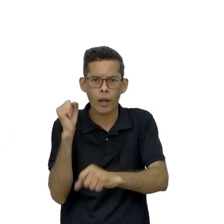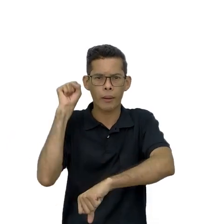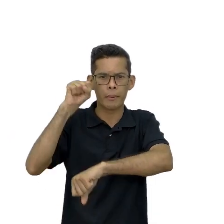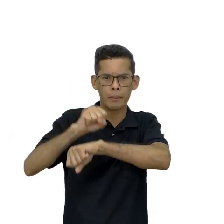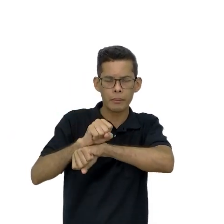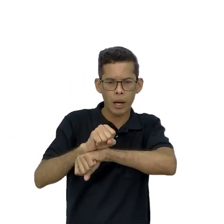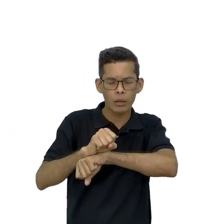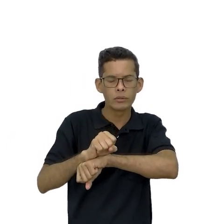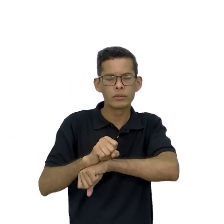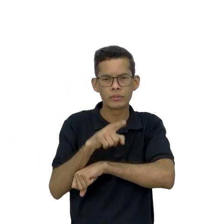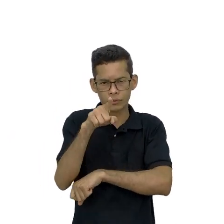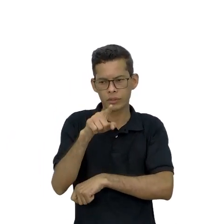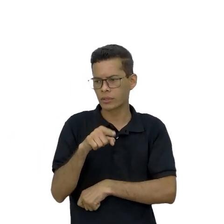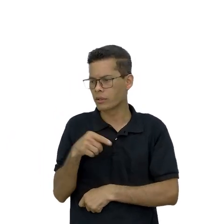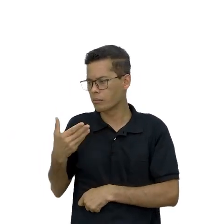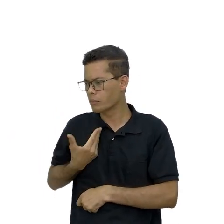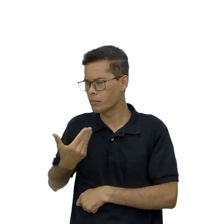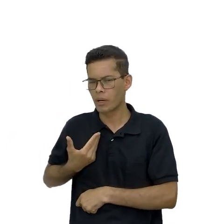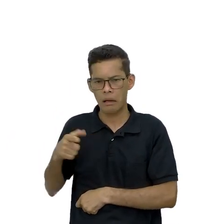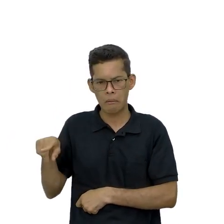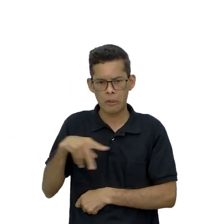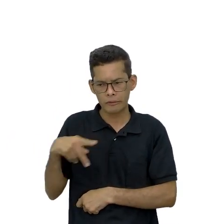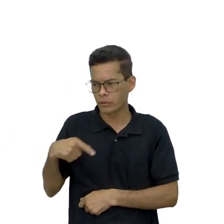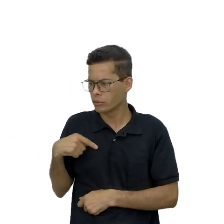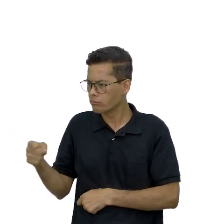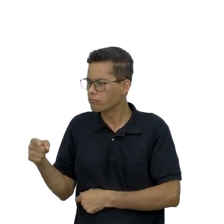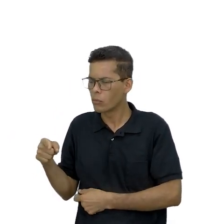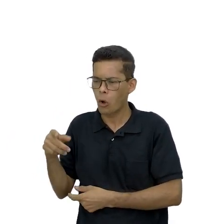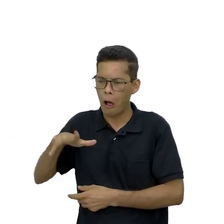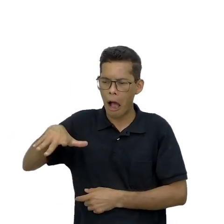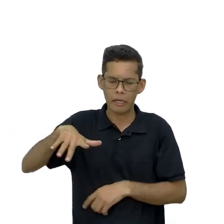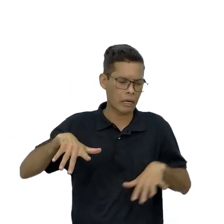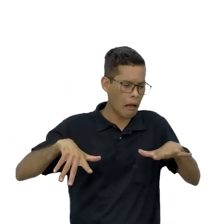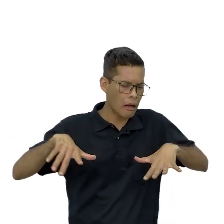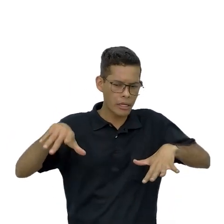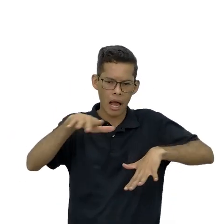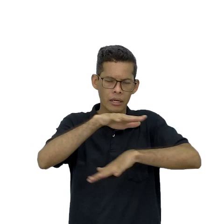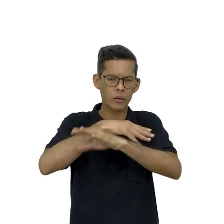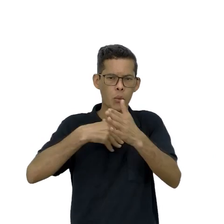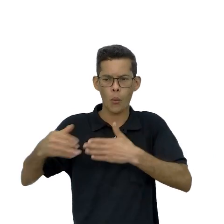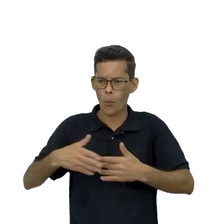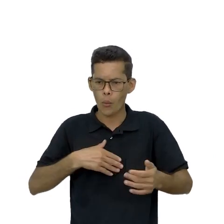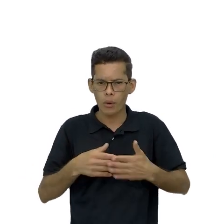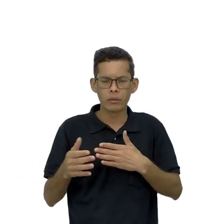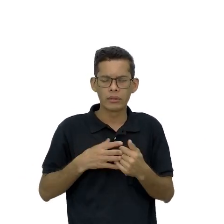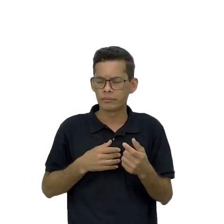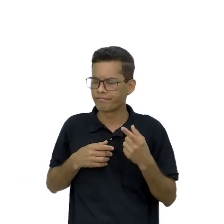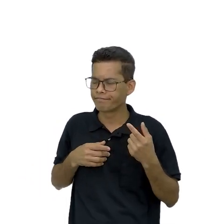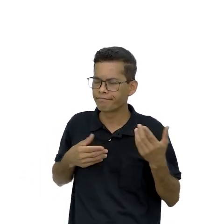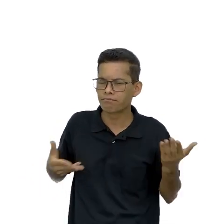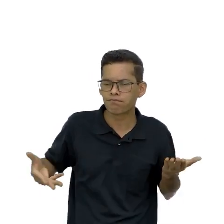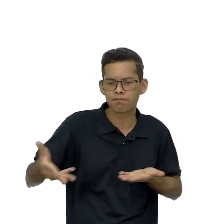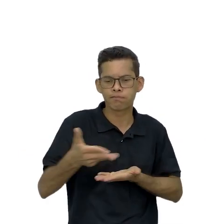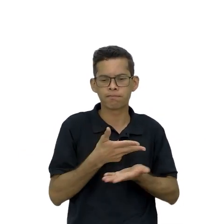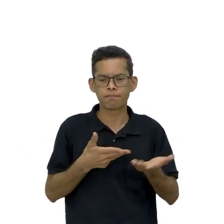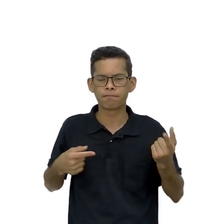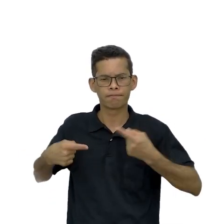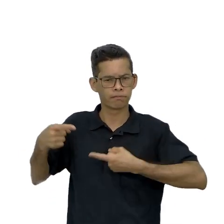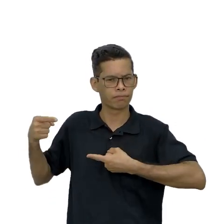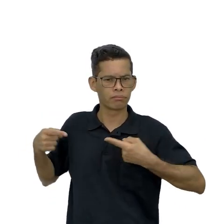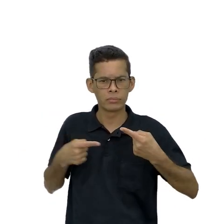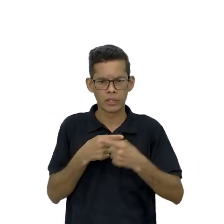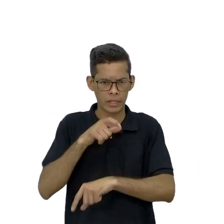e com os seus pares e também com outras áreas do conhecimento, se for, né, possível nesse